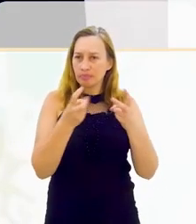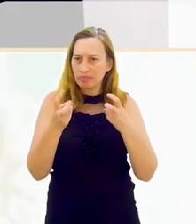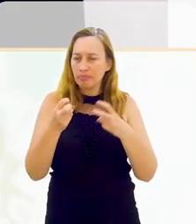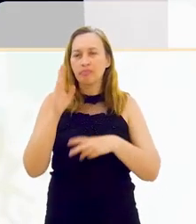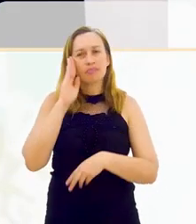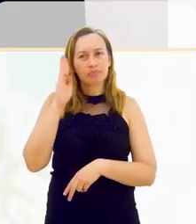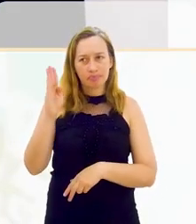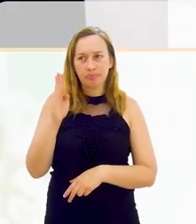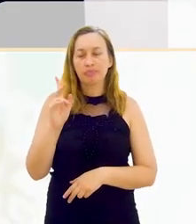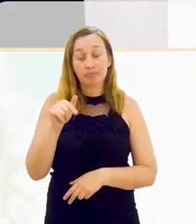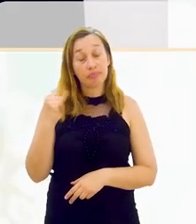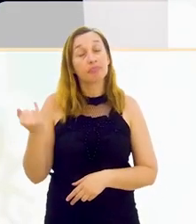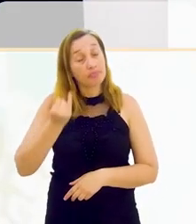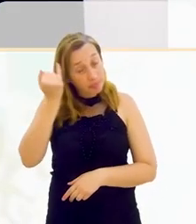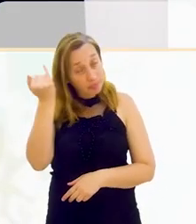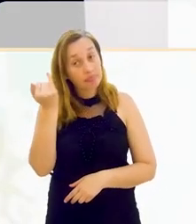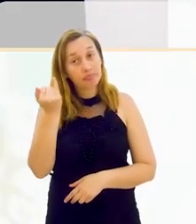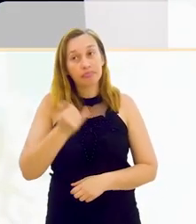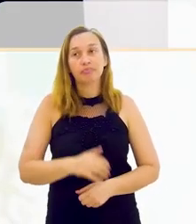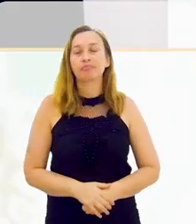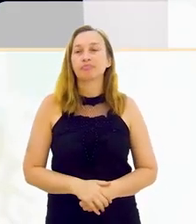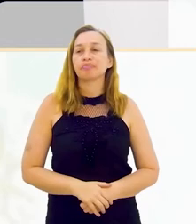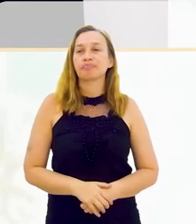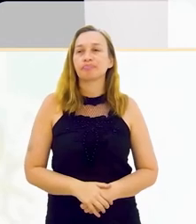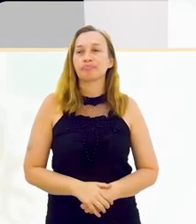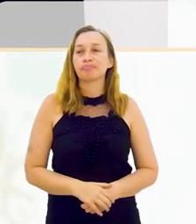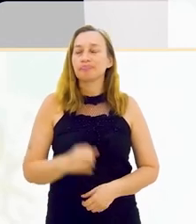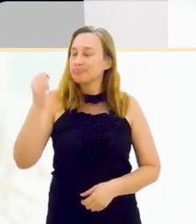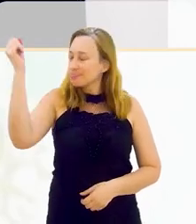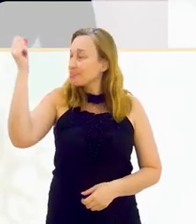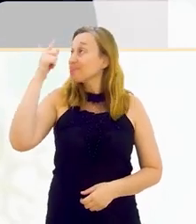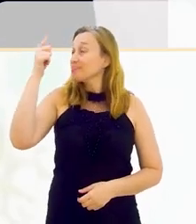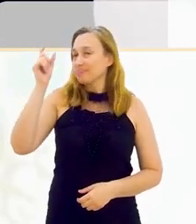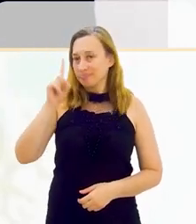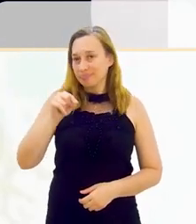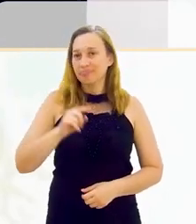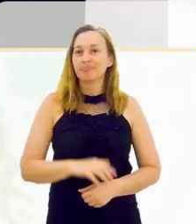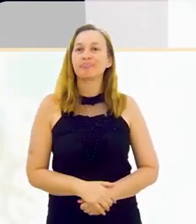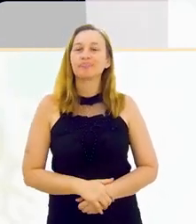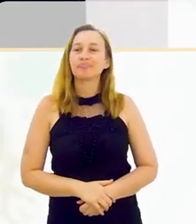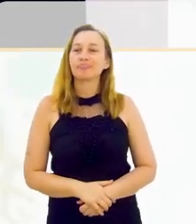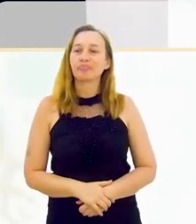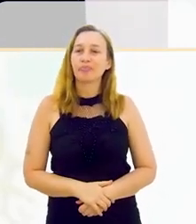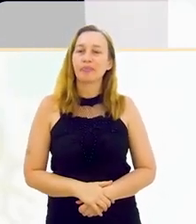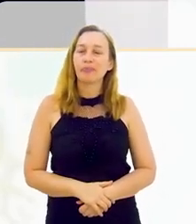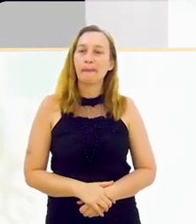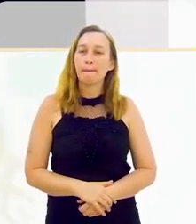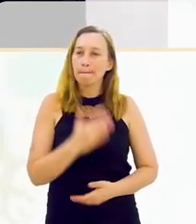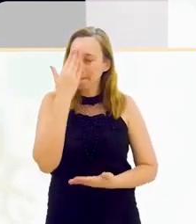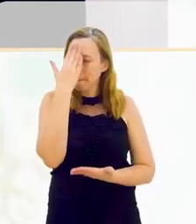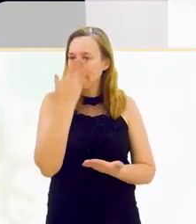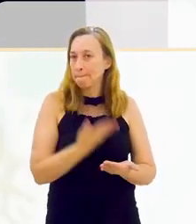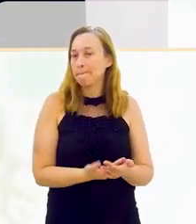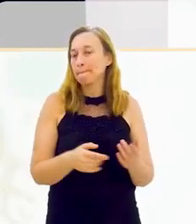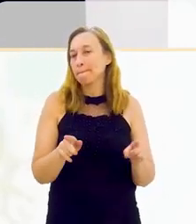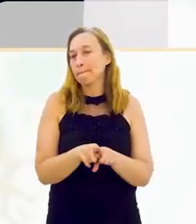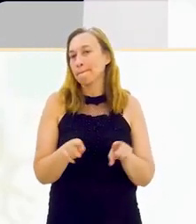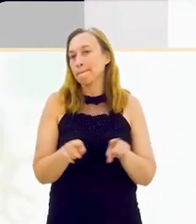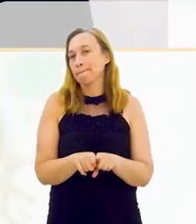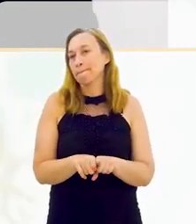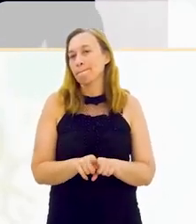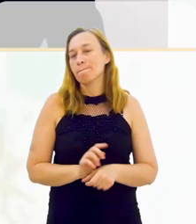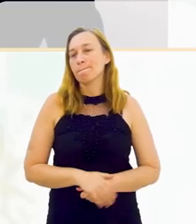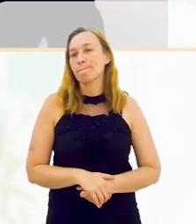a observação é crucial, é importante para criação, para inspiração, né? E eu acredito também